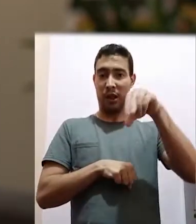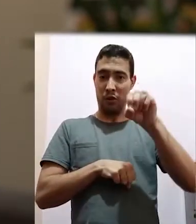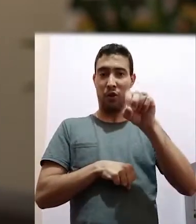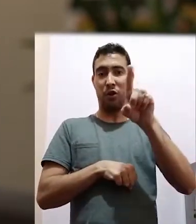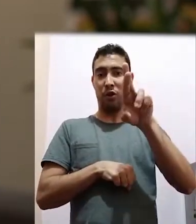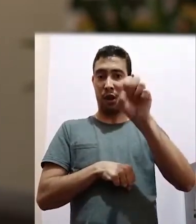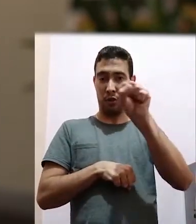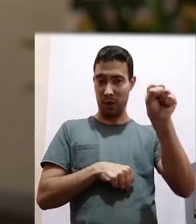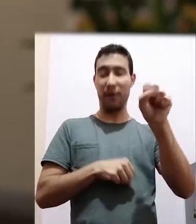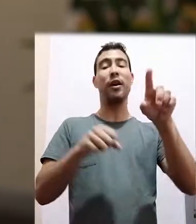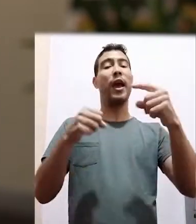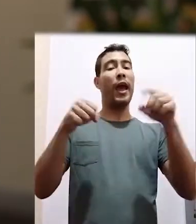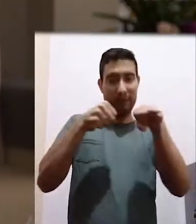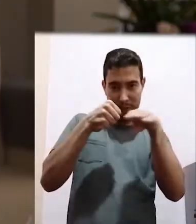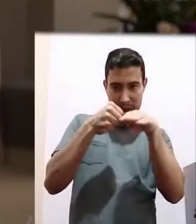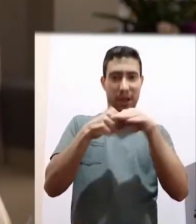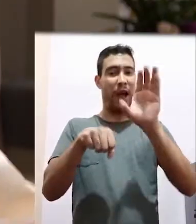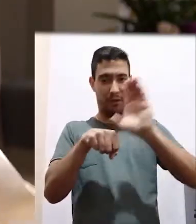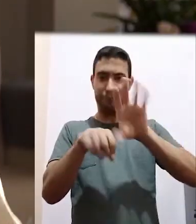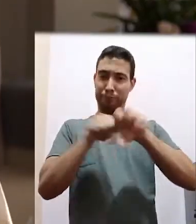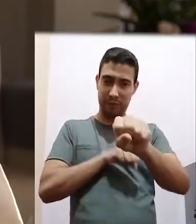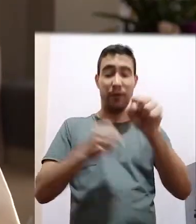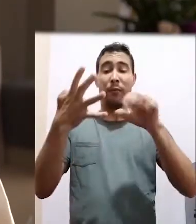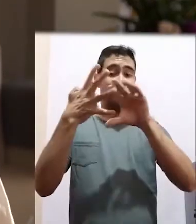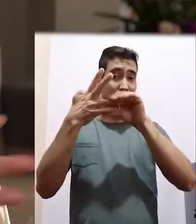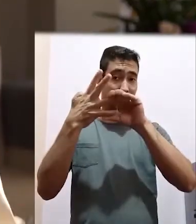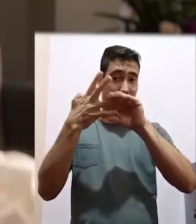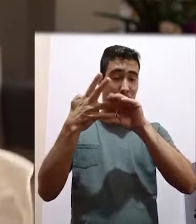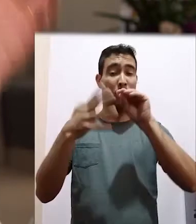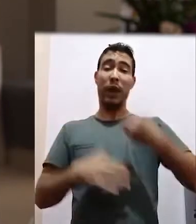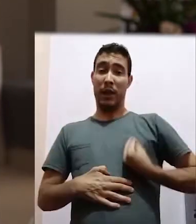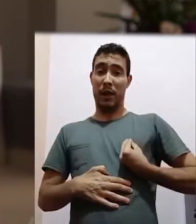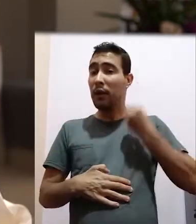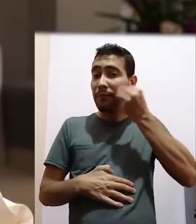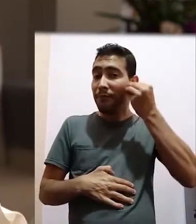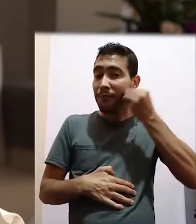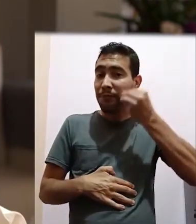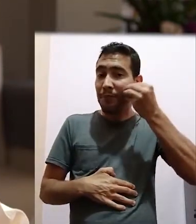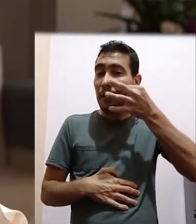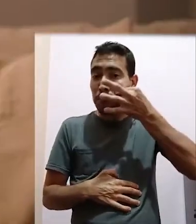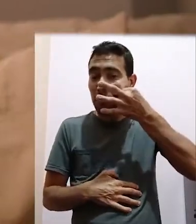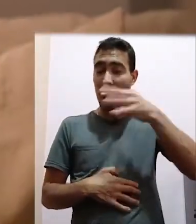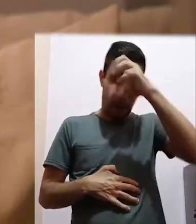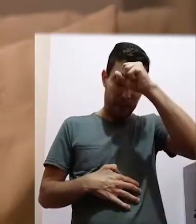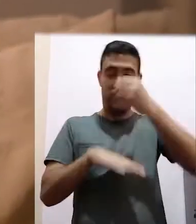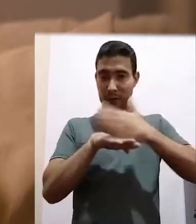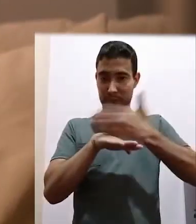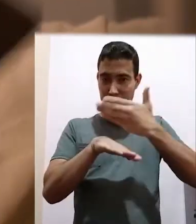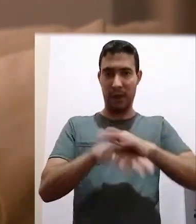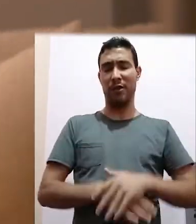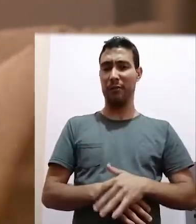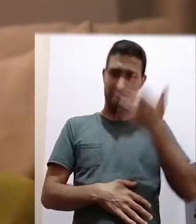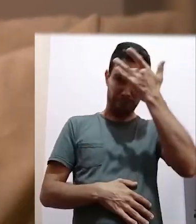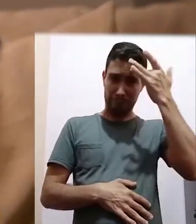as certificações intermediárias, e depois uma experiência presencial para vocês poderem consolidar todo o aprendizado. Uma coisa que todo